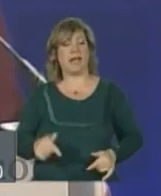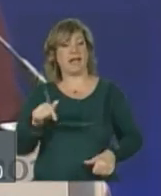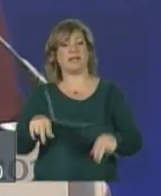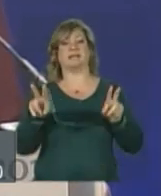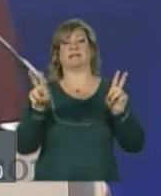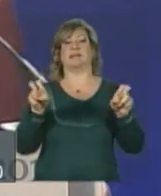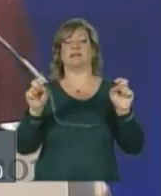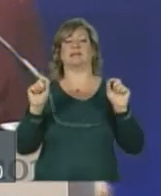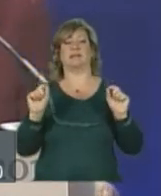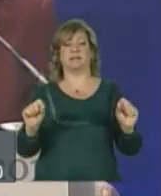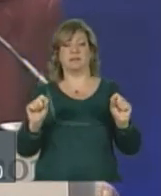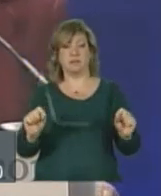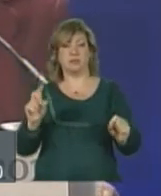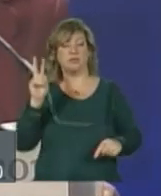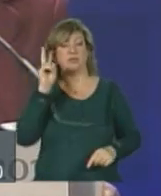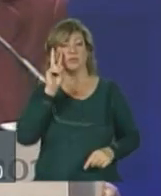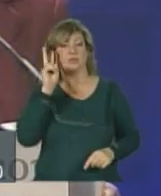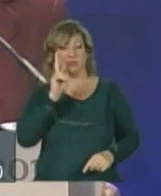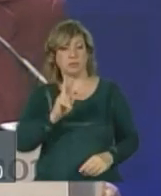questão da